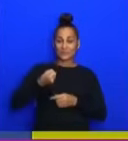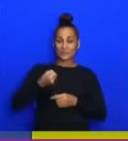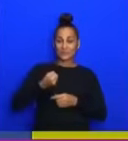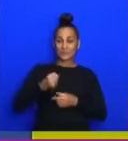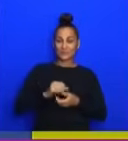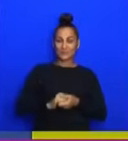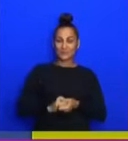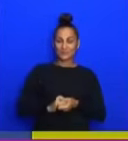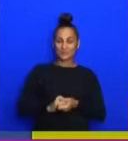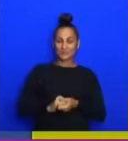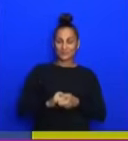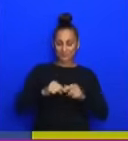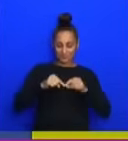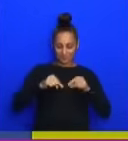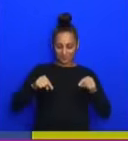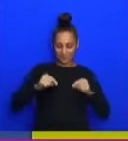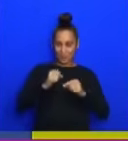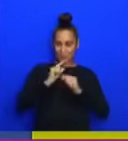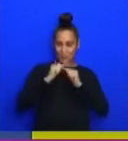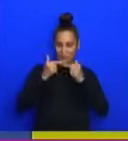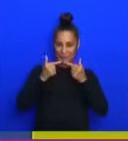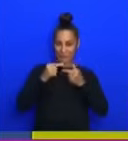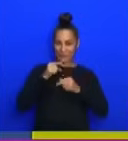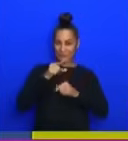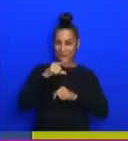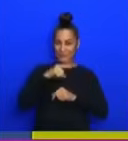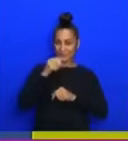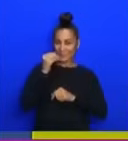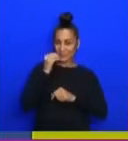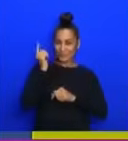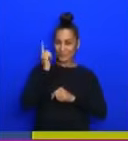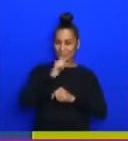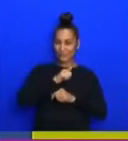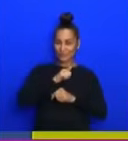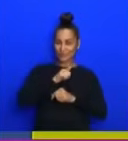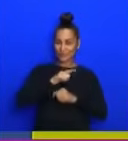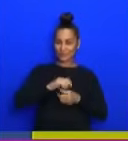números. Boa sorte, você ainda tem chances.